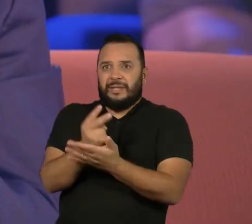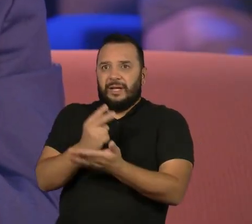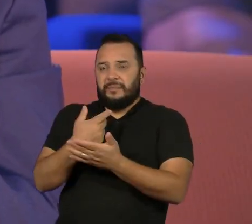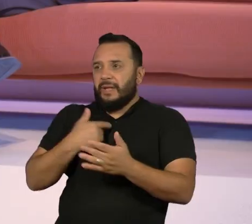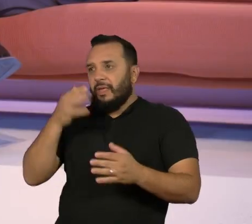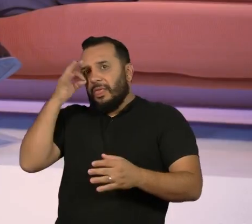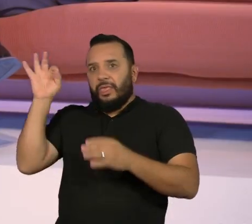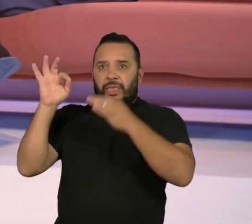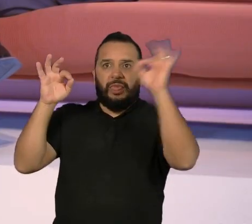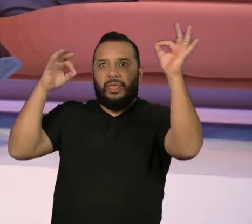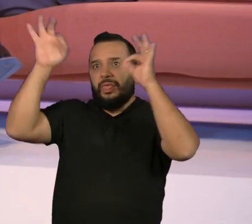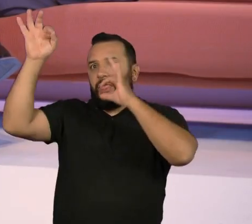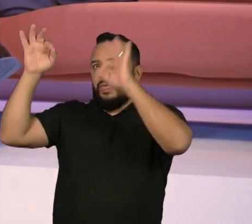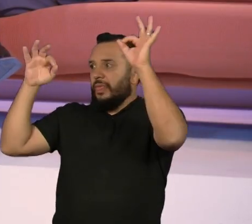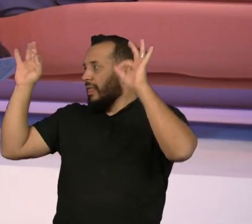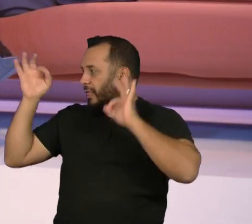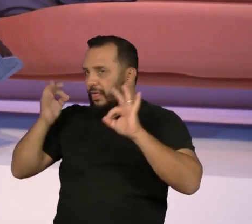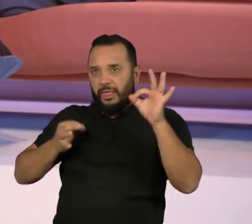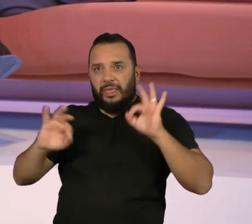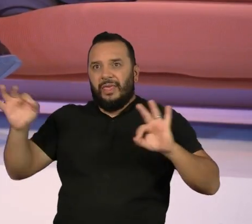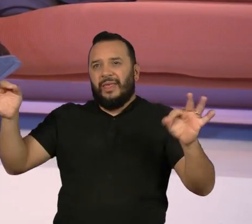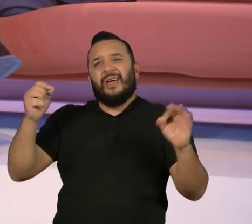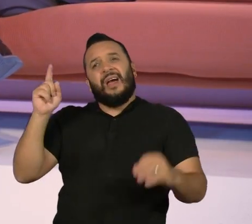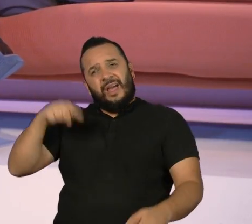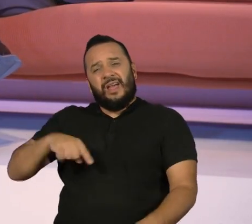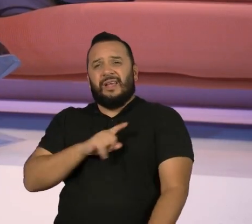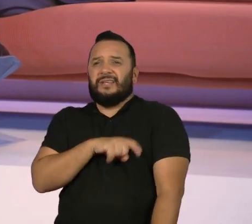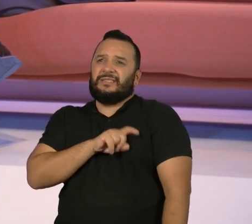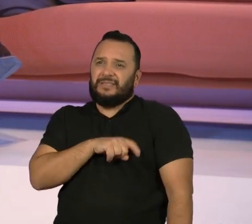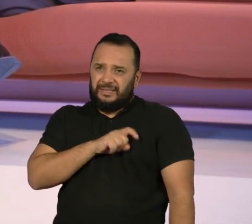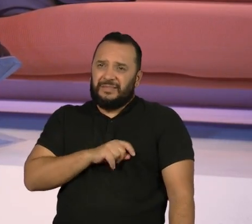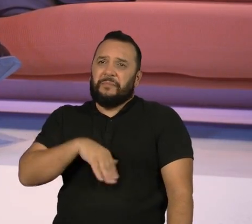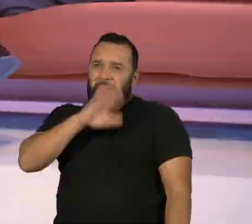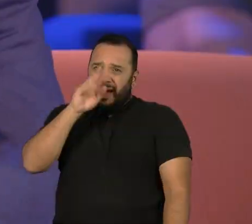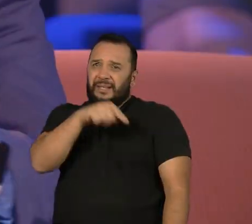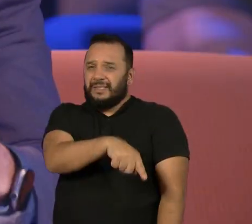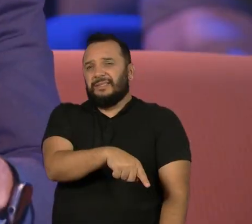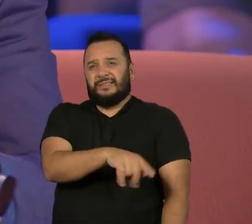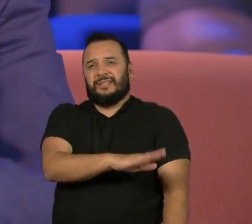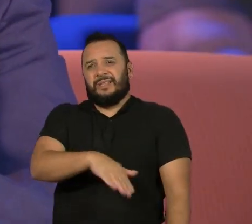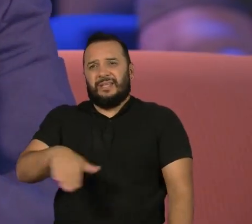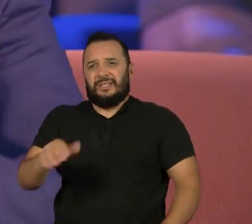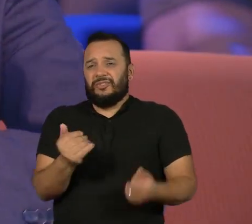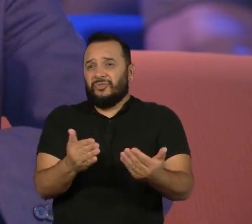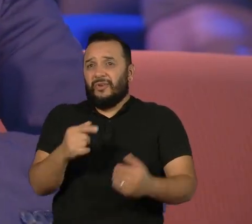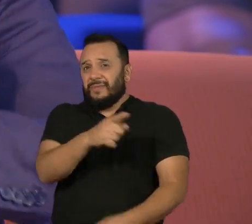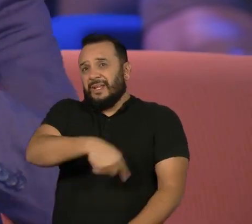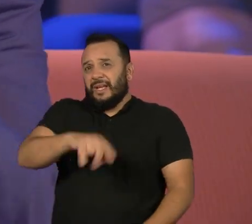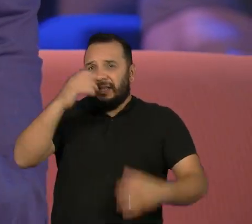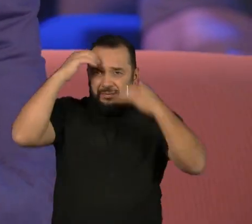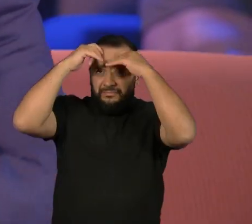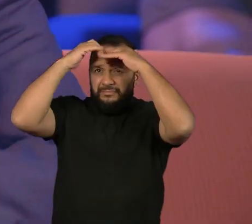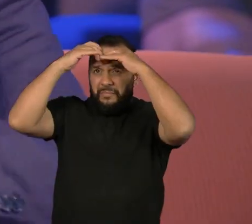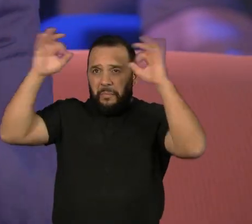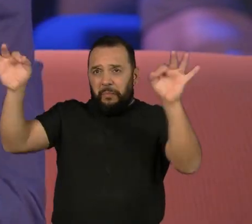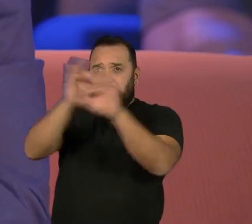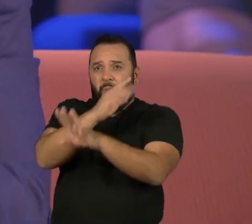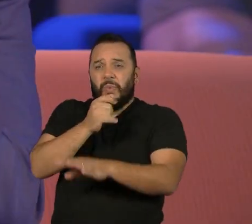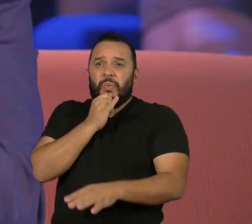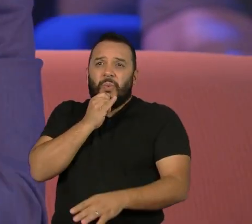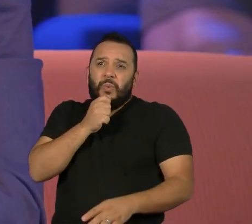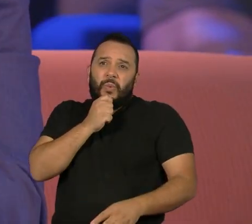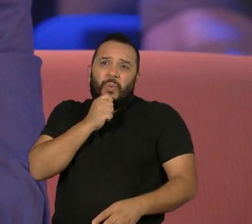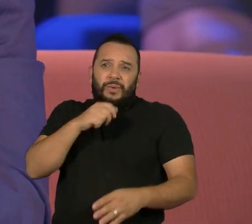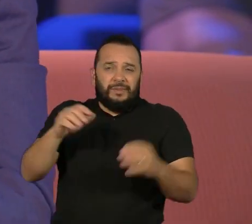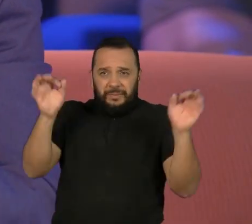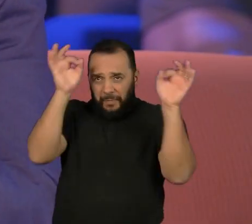distrações, sendo que ela é mais perversa com crianças e jovens, que não possuem ainda um repertório de experiências para